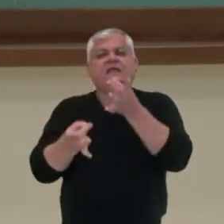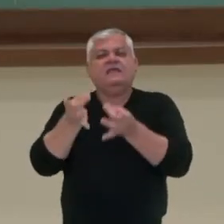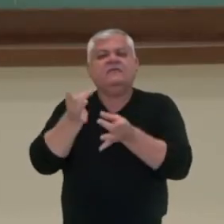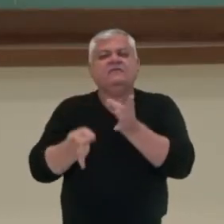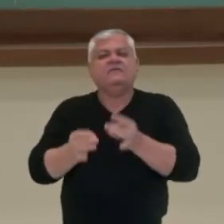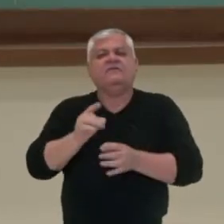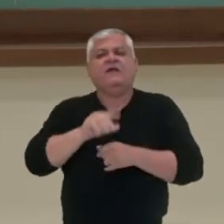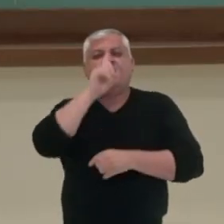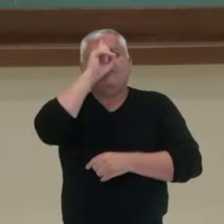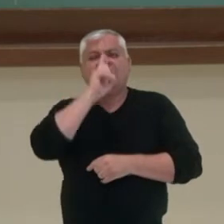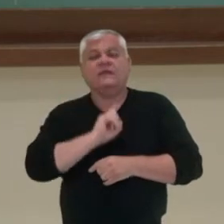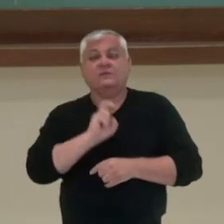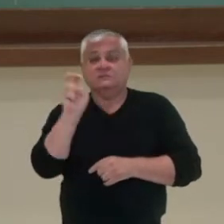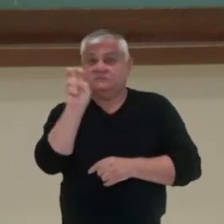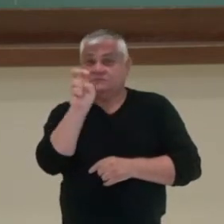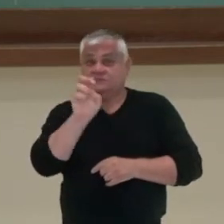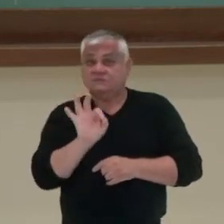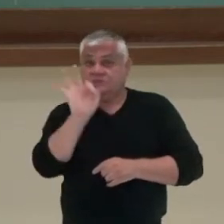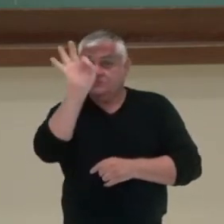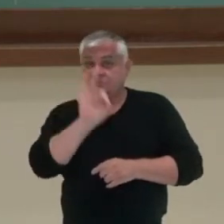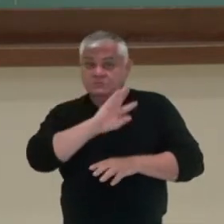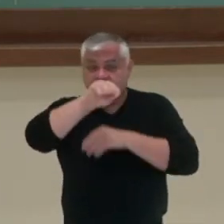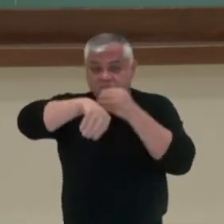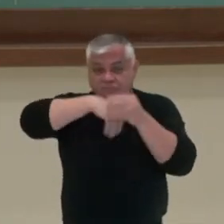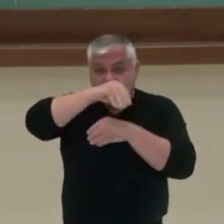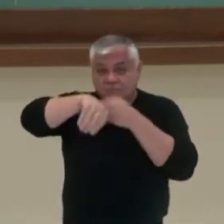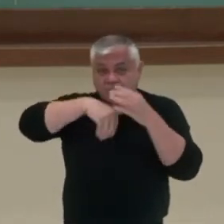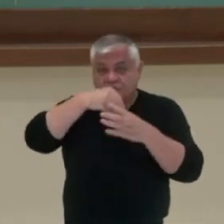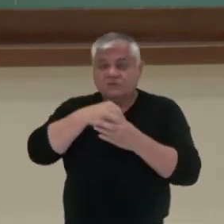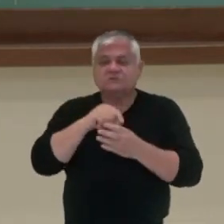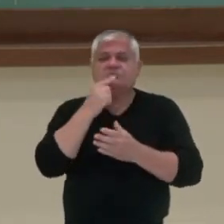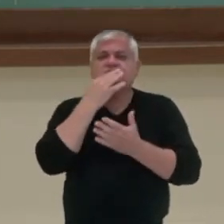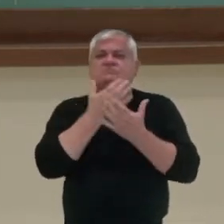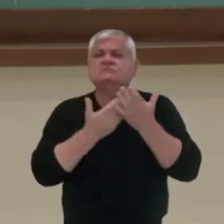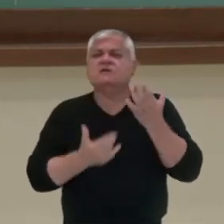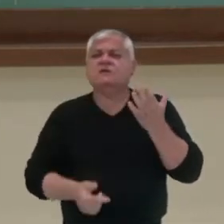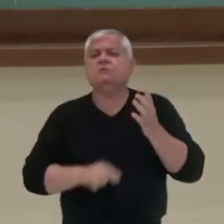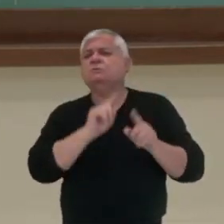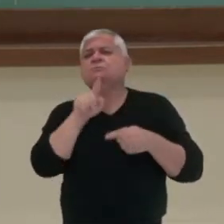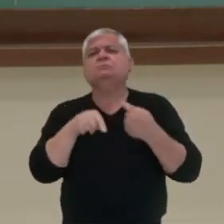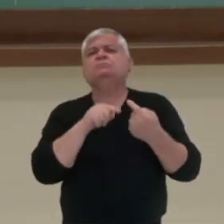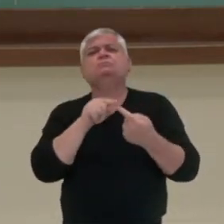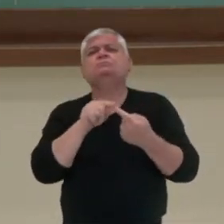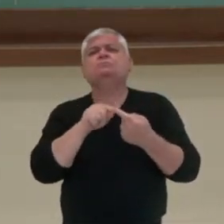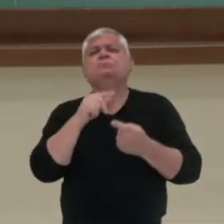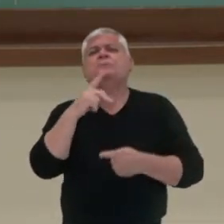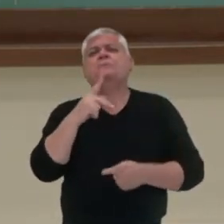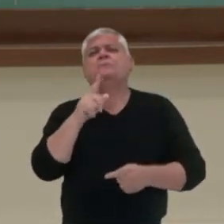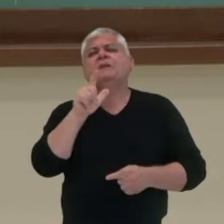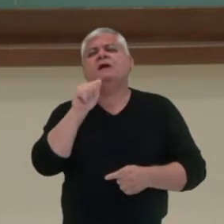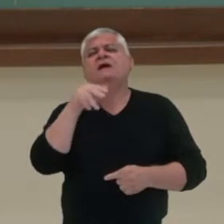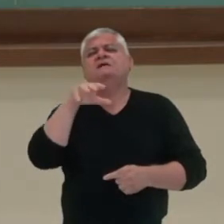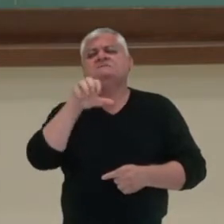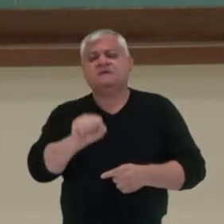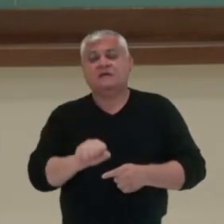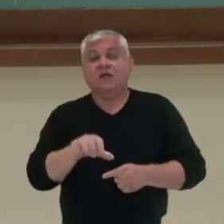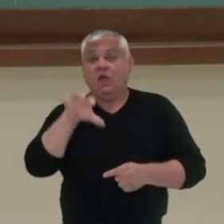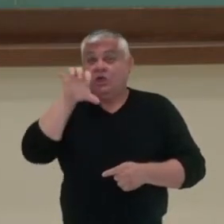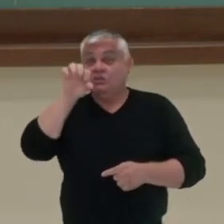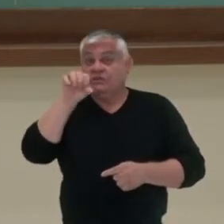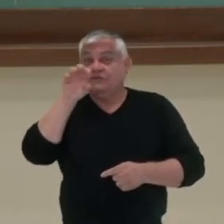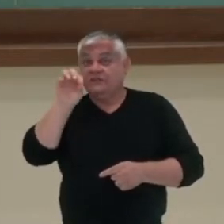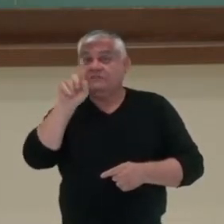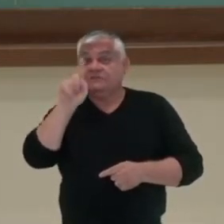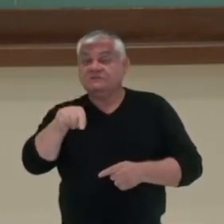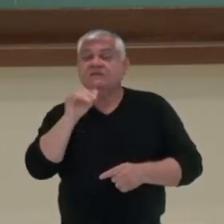corresponde a 55% do volume do sangue. E qual é a função dele? 90% desse plasma é